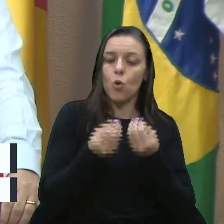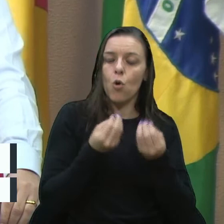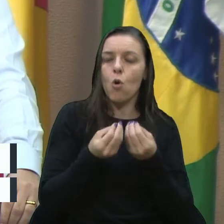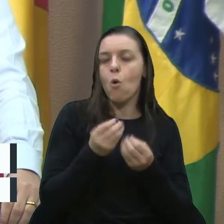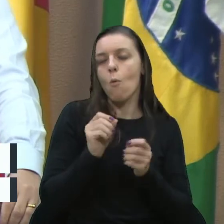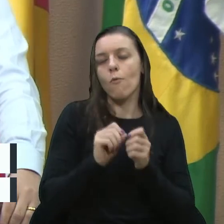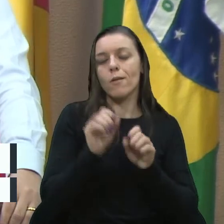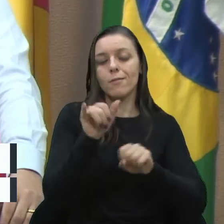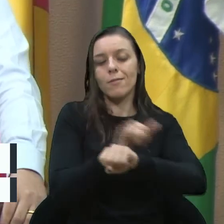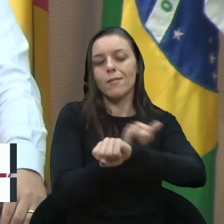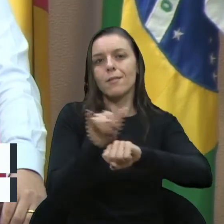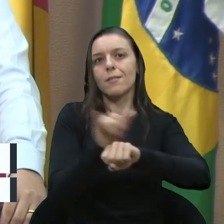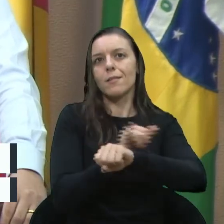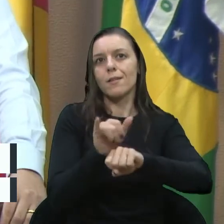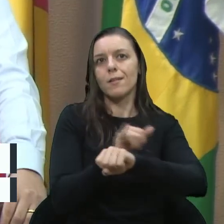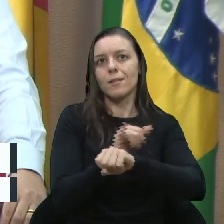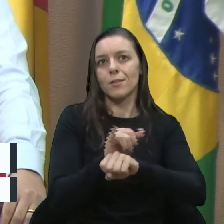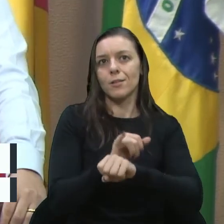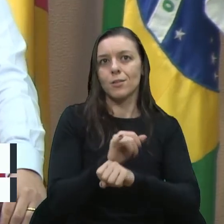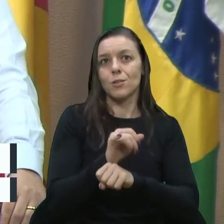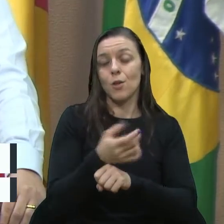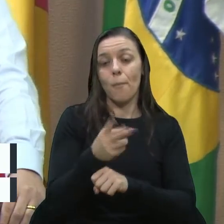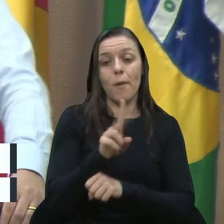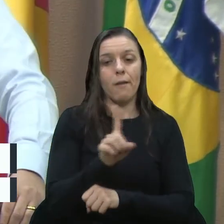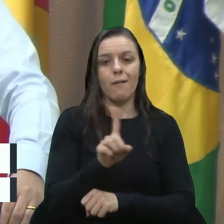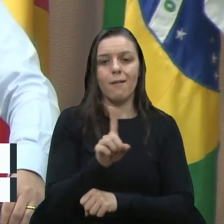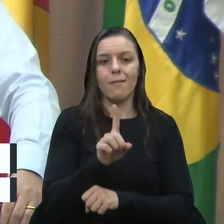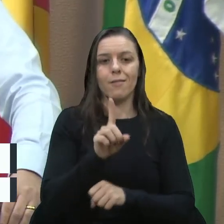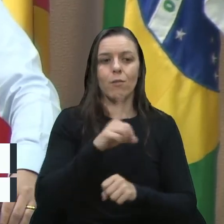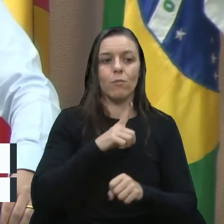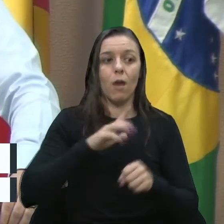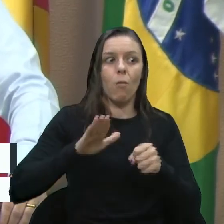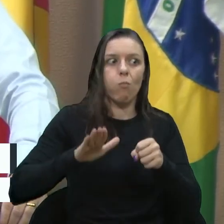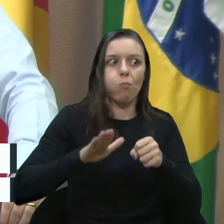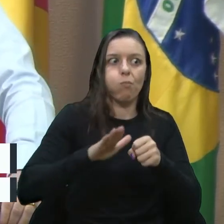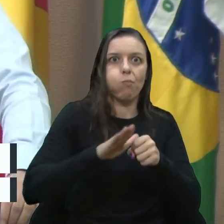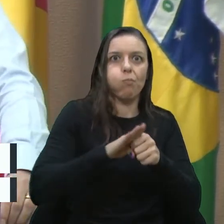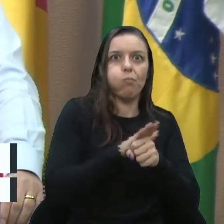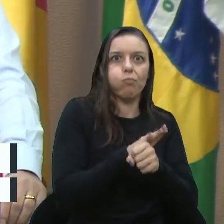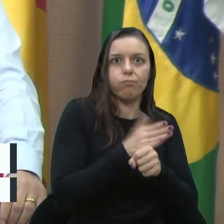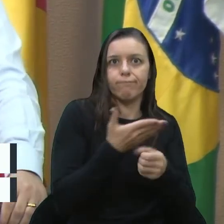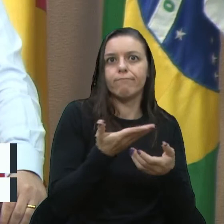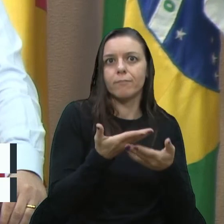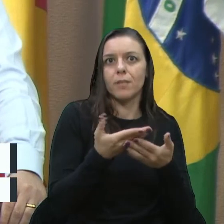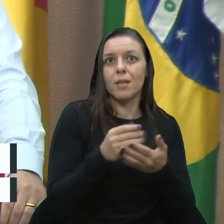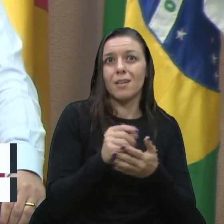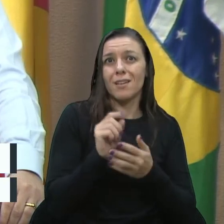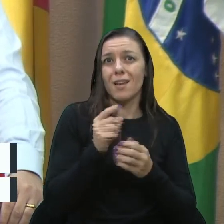a estratégia a ser tomada para que não haja essas catástrofes que têm